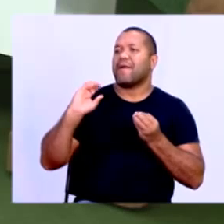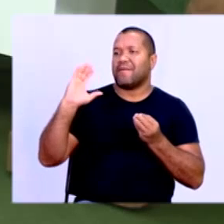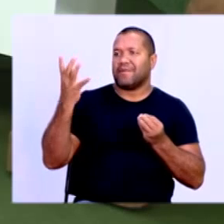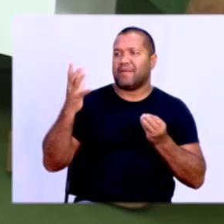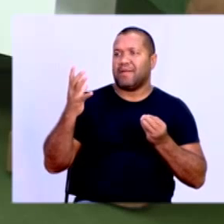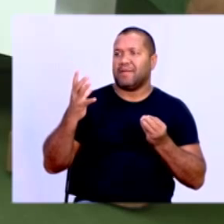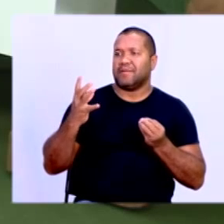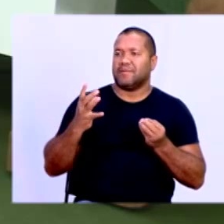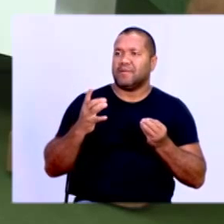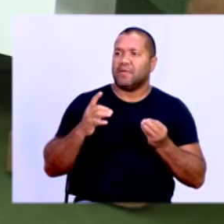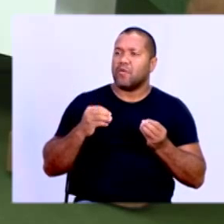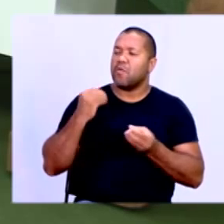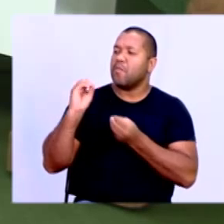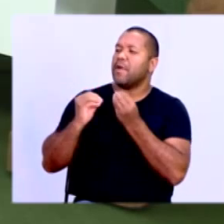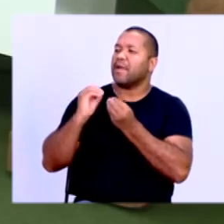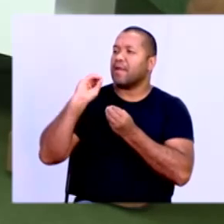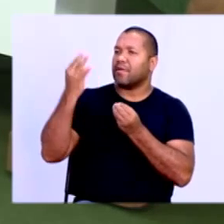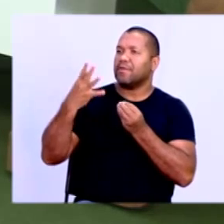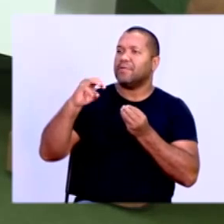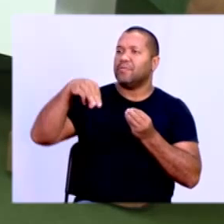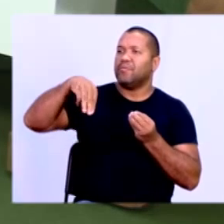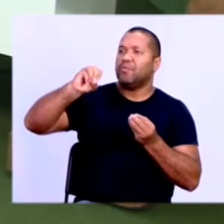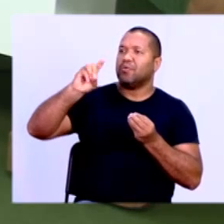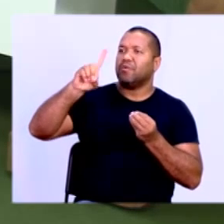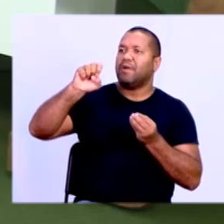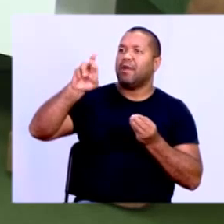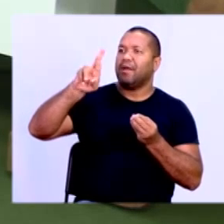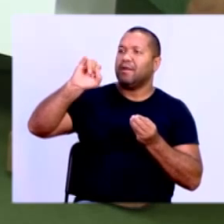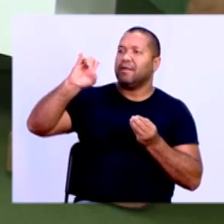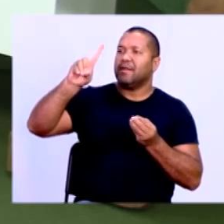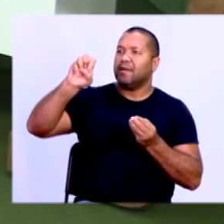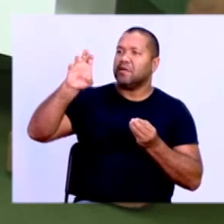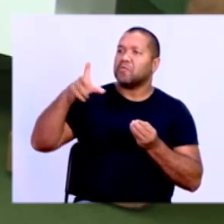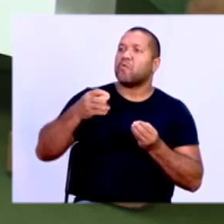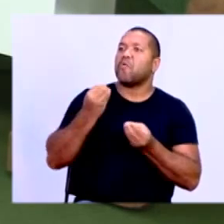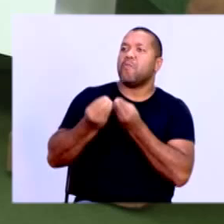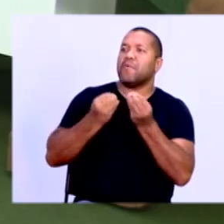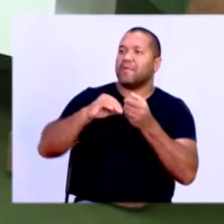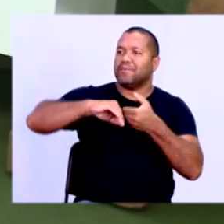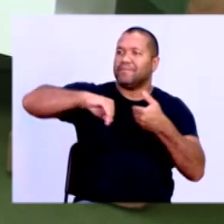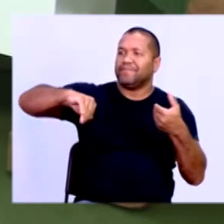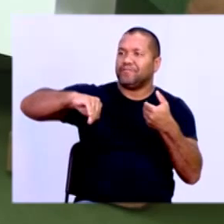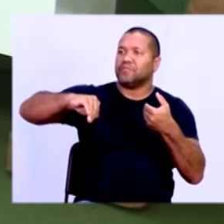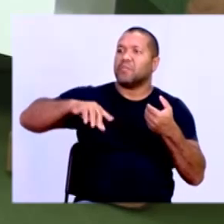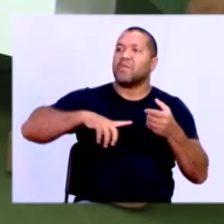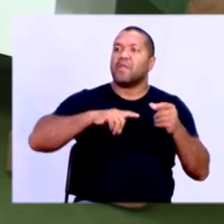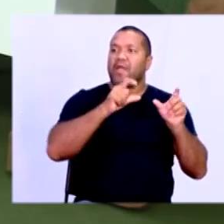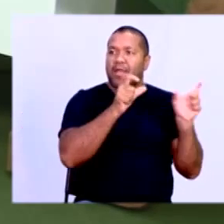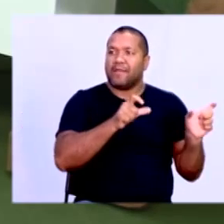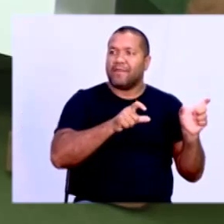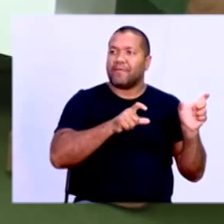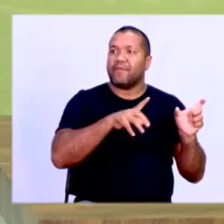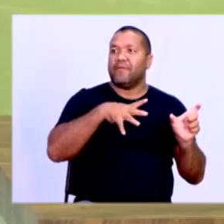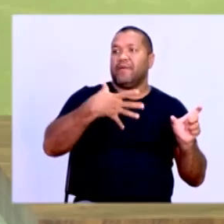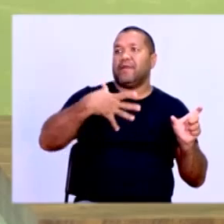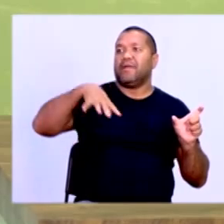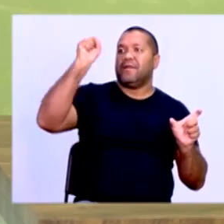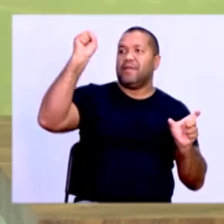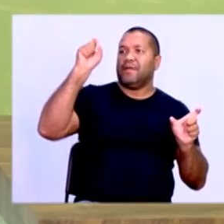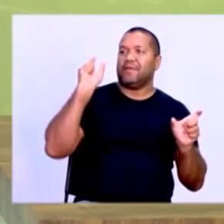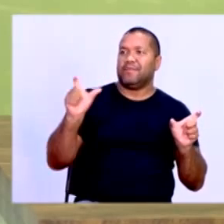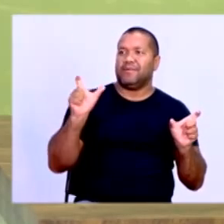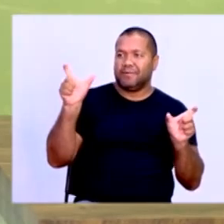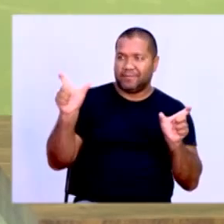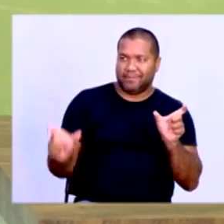utilizando a modularidade, como eu posso separando o que o desenvolvedor e o designer vão ganhar com isso. Né? Então, isso é muito interessante,